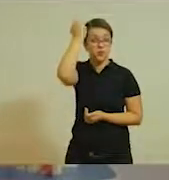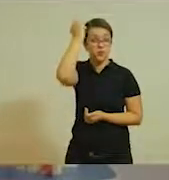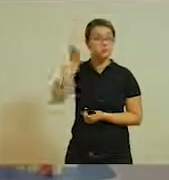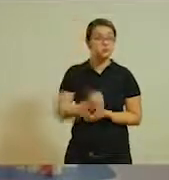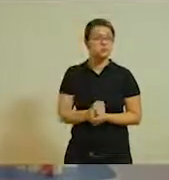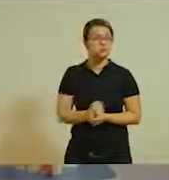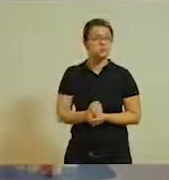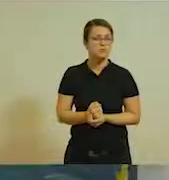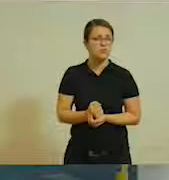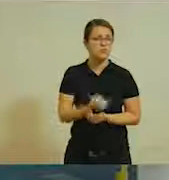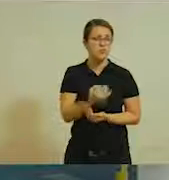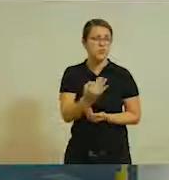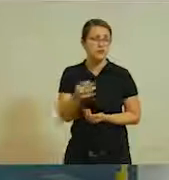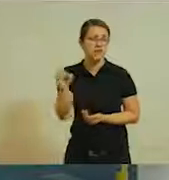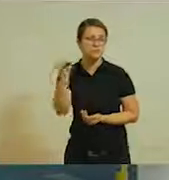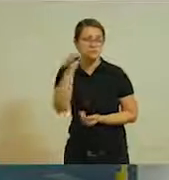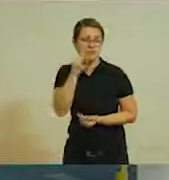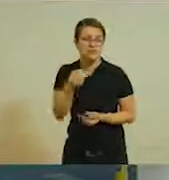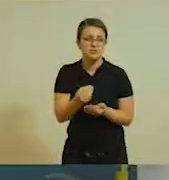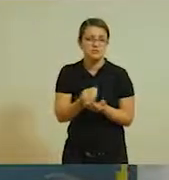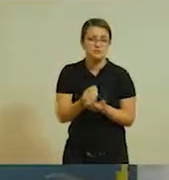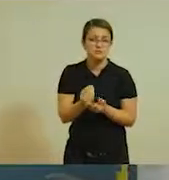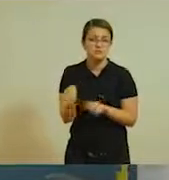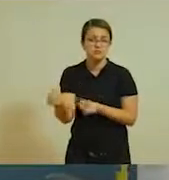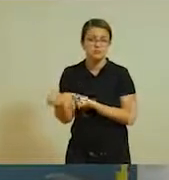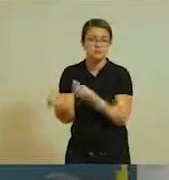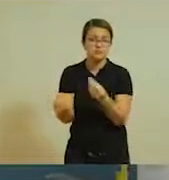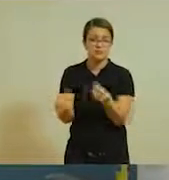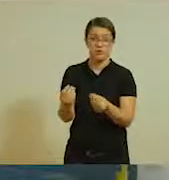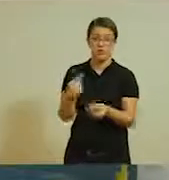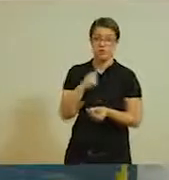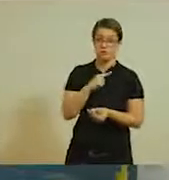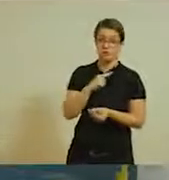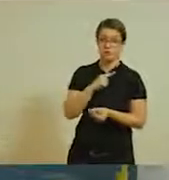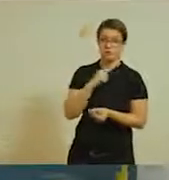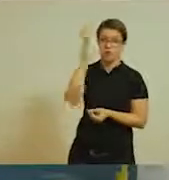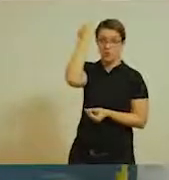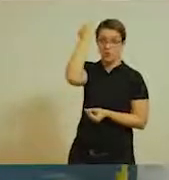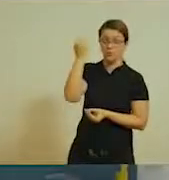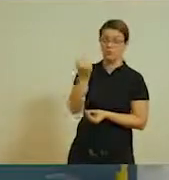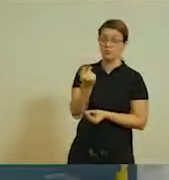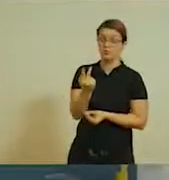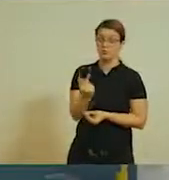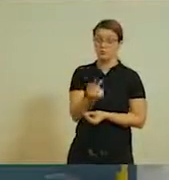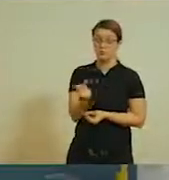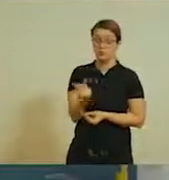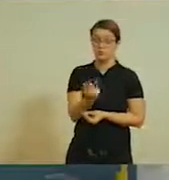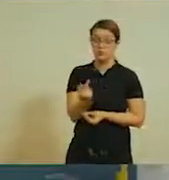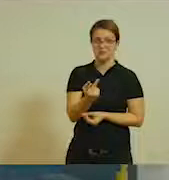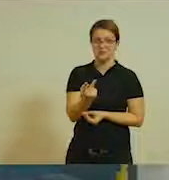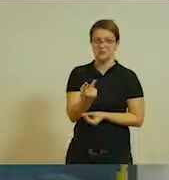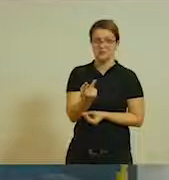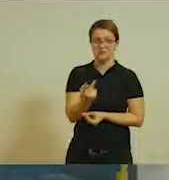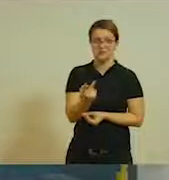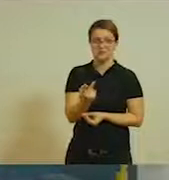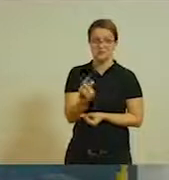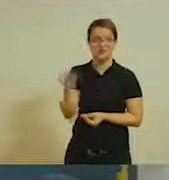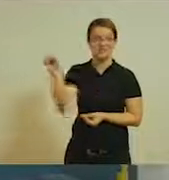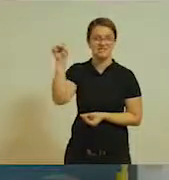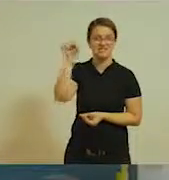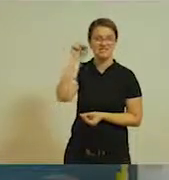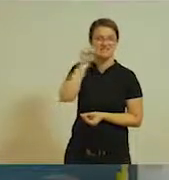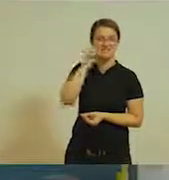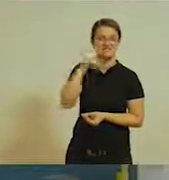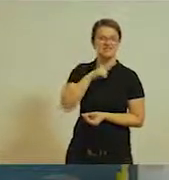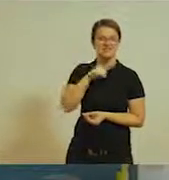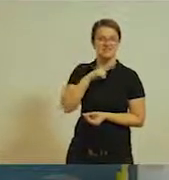igual. Quantas cenouras cada coelho irá ganhar? Então eu tenho 2 coelhinhos aqui e tenho 8